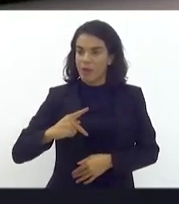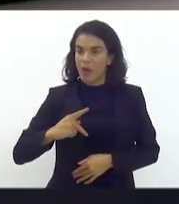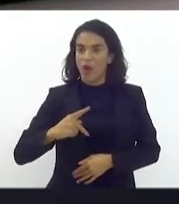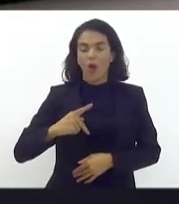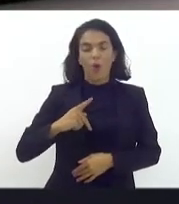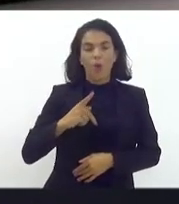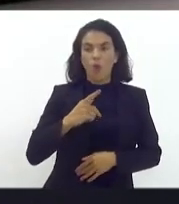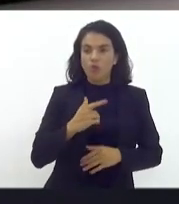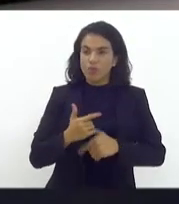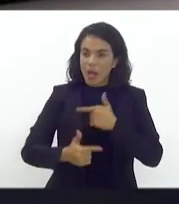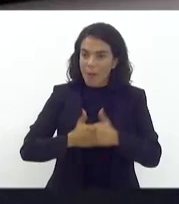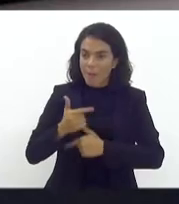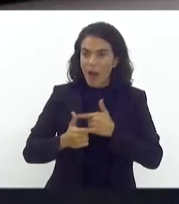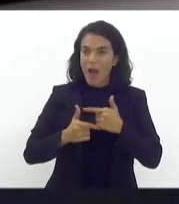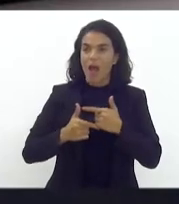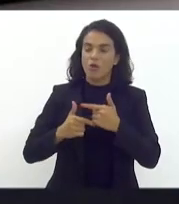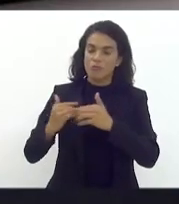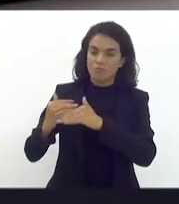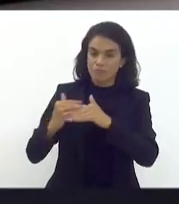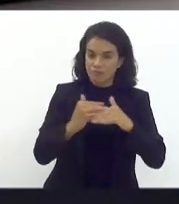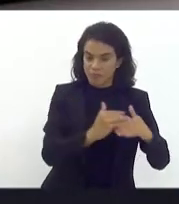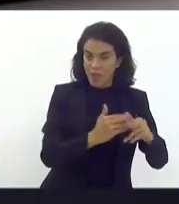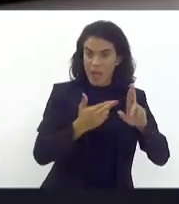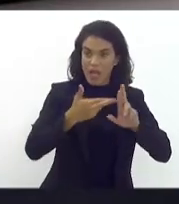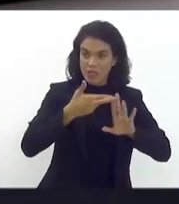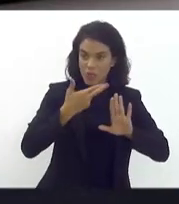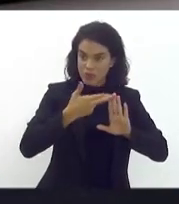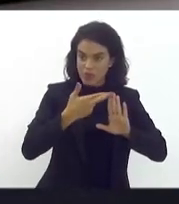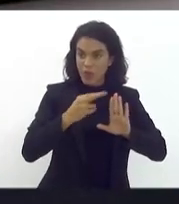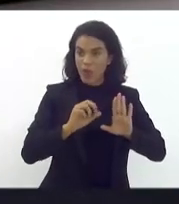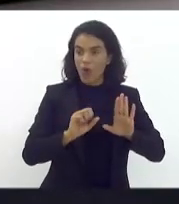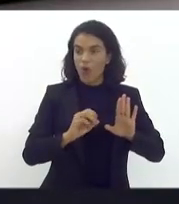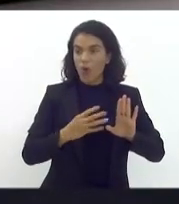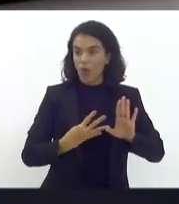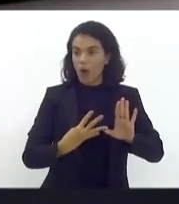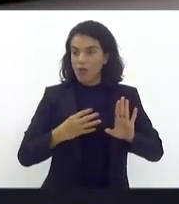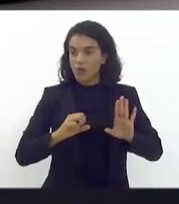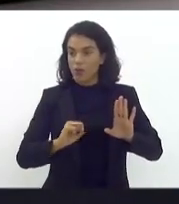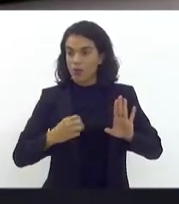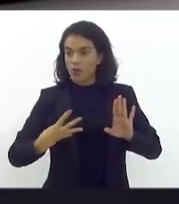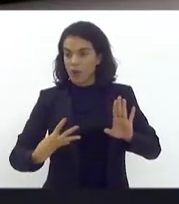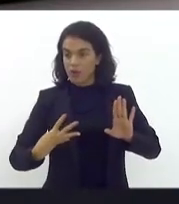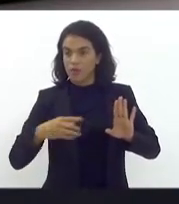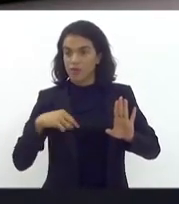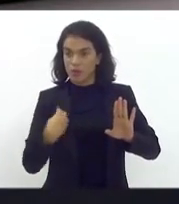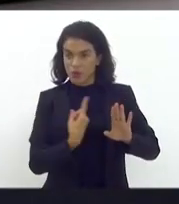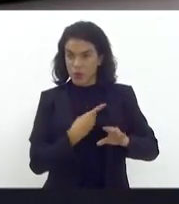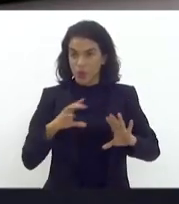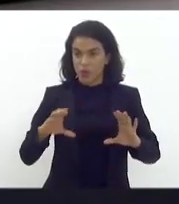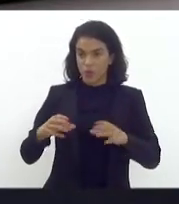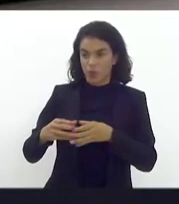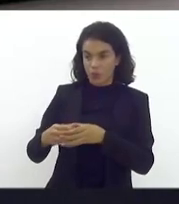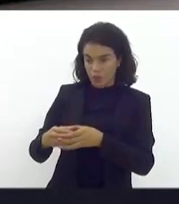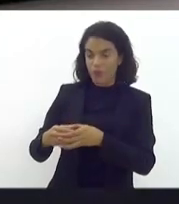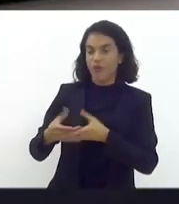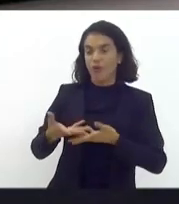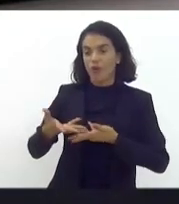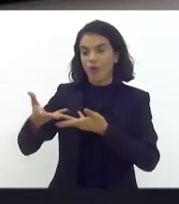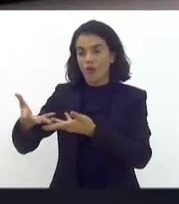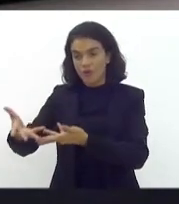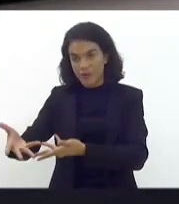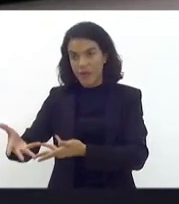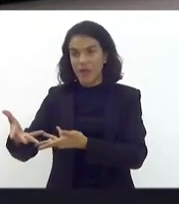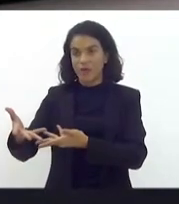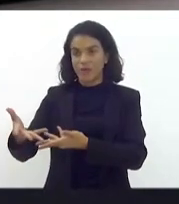padrão pautado na resolução 484 nós tivemos a honra de ser convidado nós deste grupo né o coque